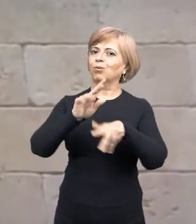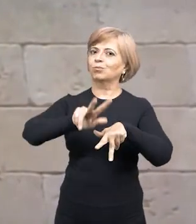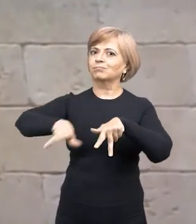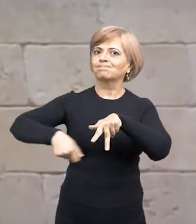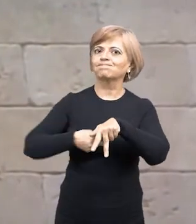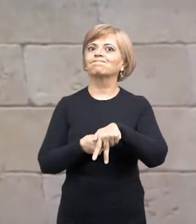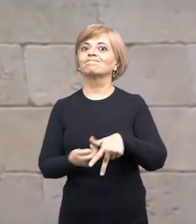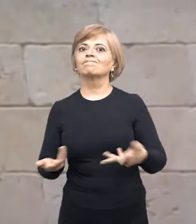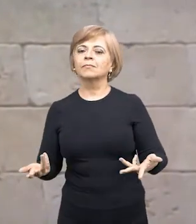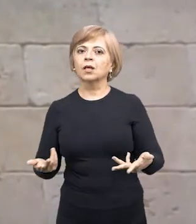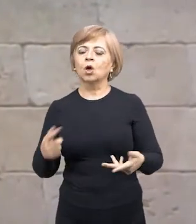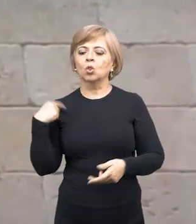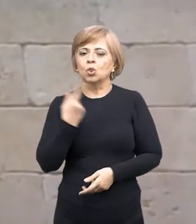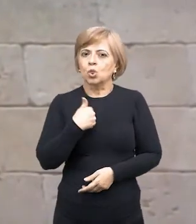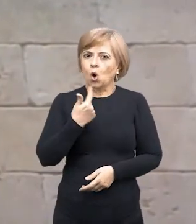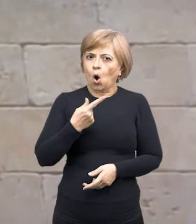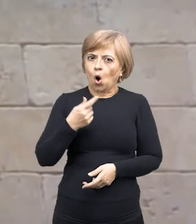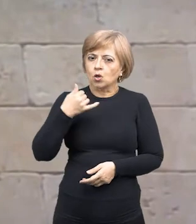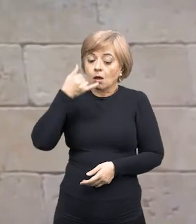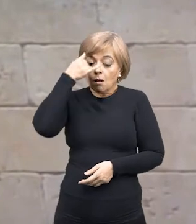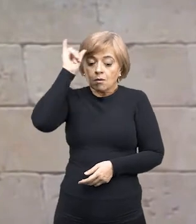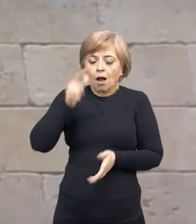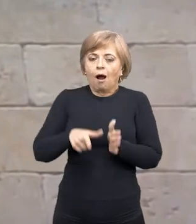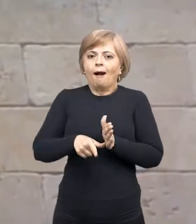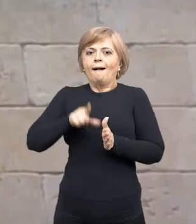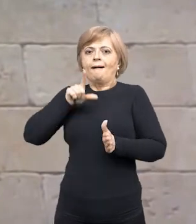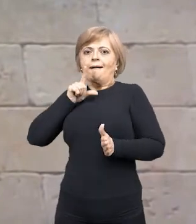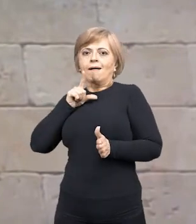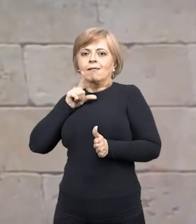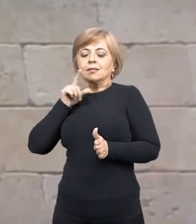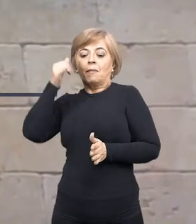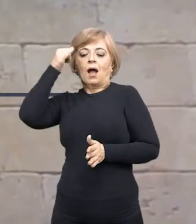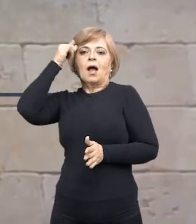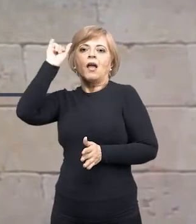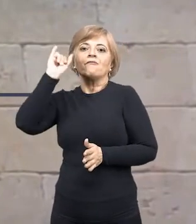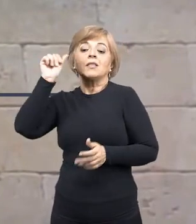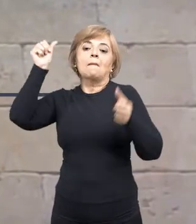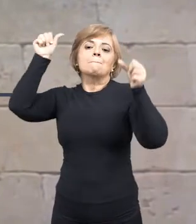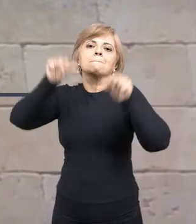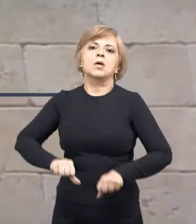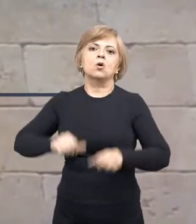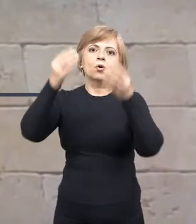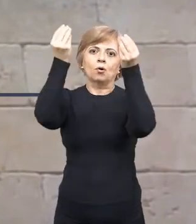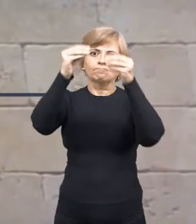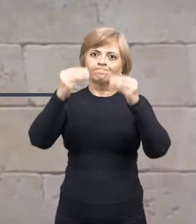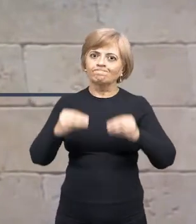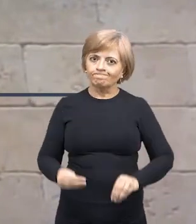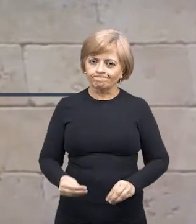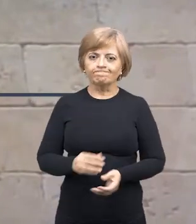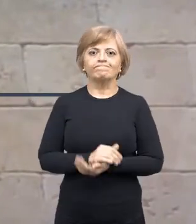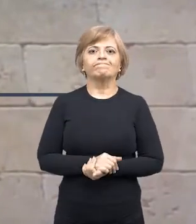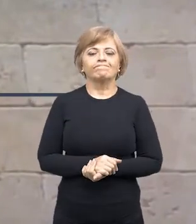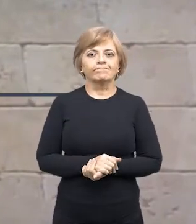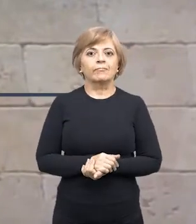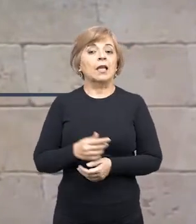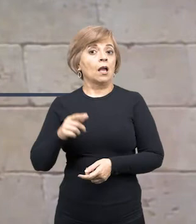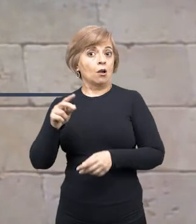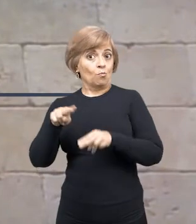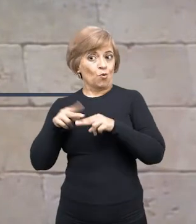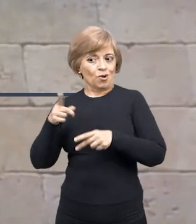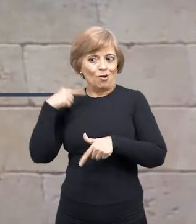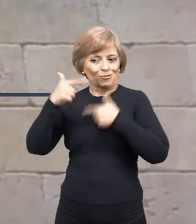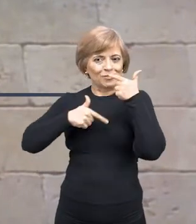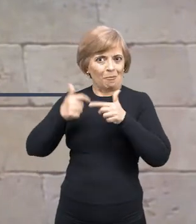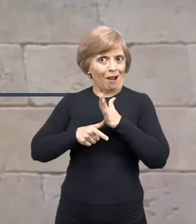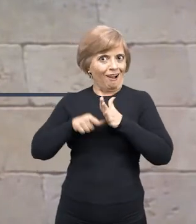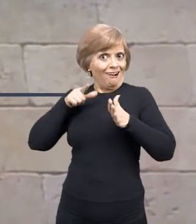outras palavras, nós nos antecipamos e evitamos que acontecesse maior dano ao erário. E essa atuação precoce